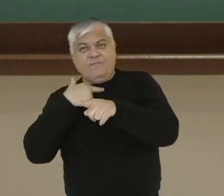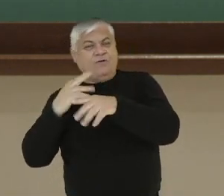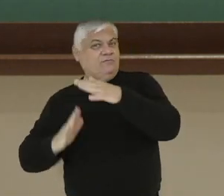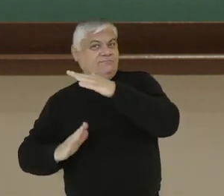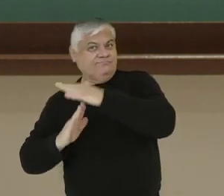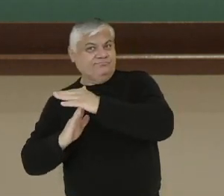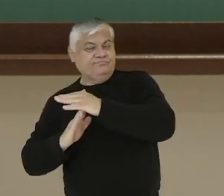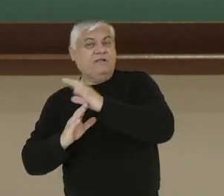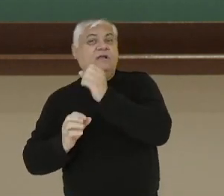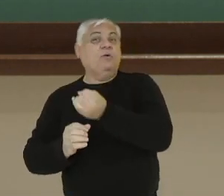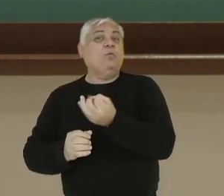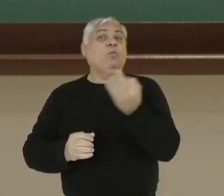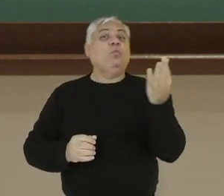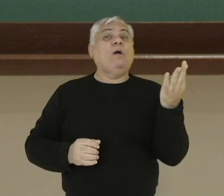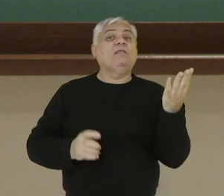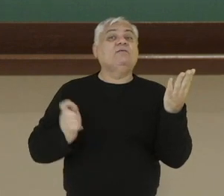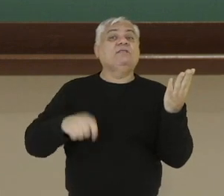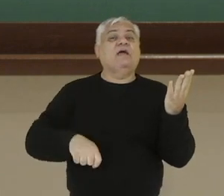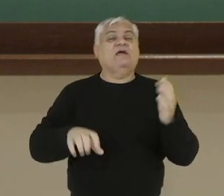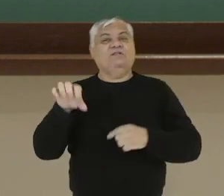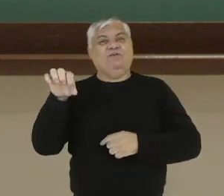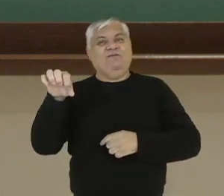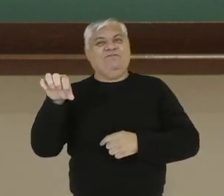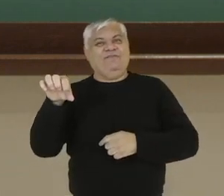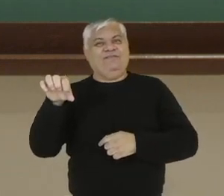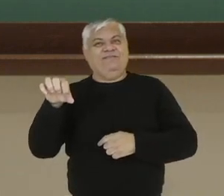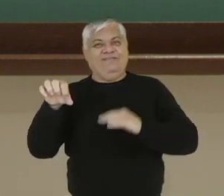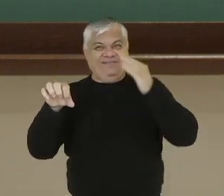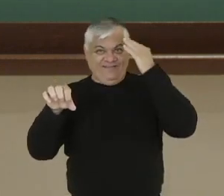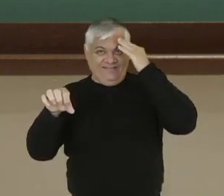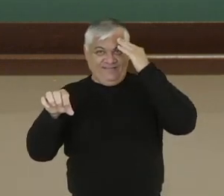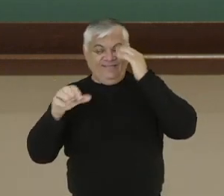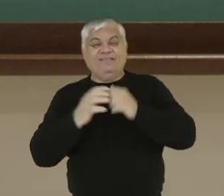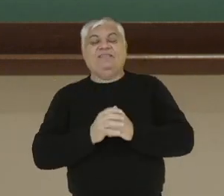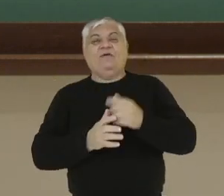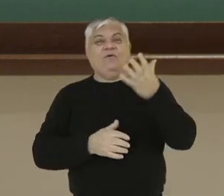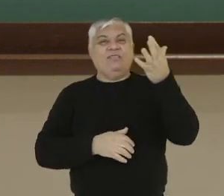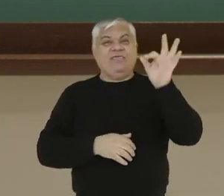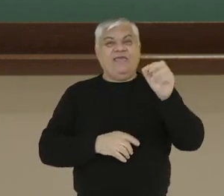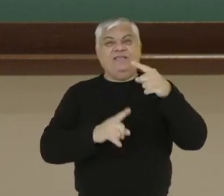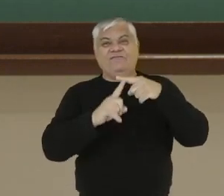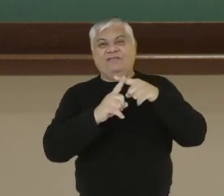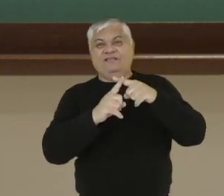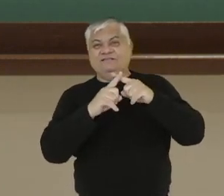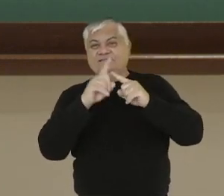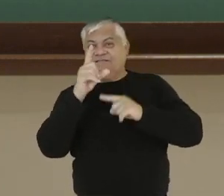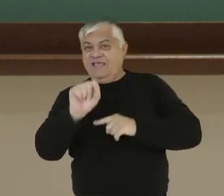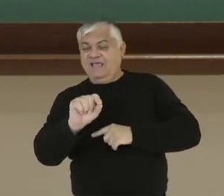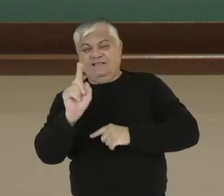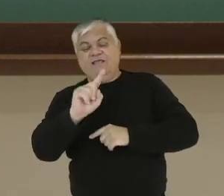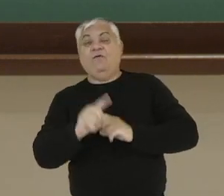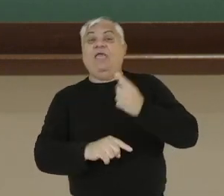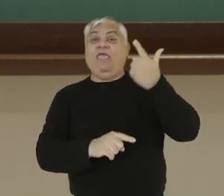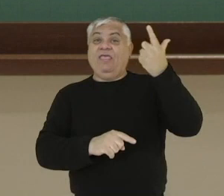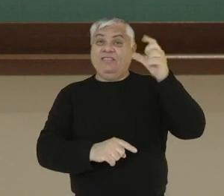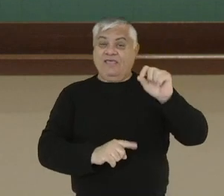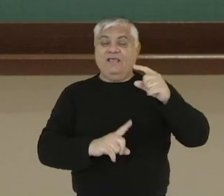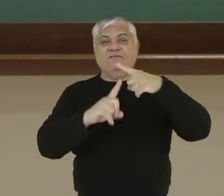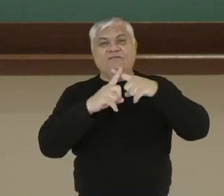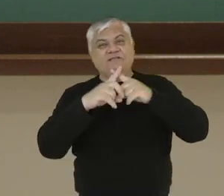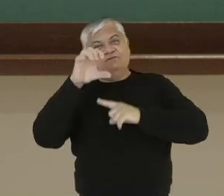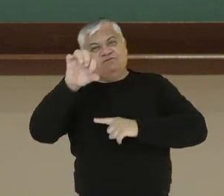me restam para a segunda escolha? Me restam 9. Então, em vez de fazer 10 vezes 10, eu vou fazer 10 vezes 9, já que eu não